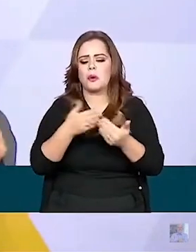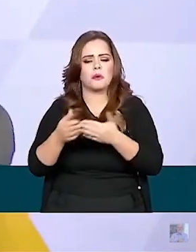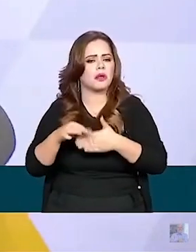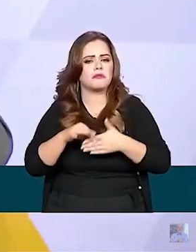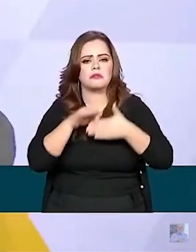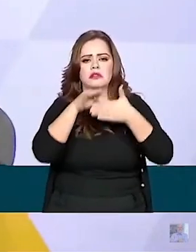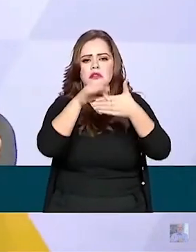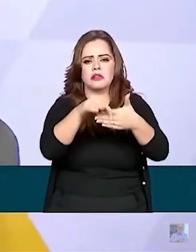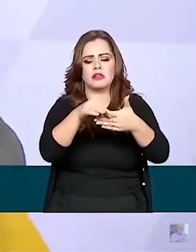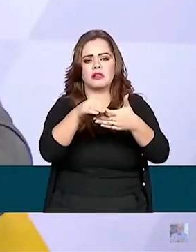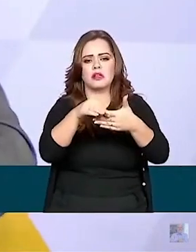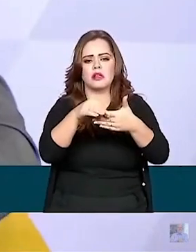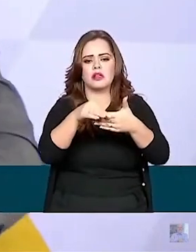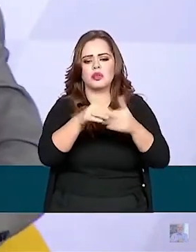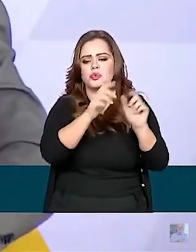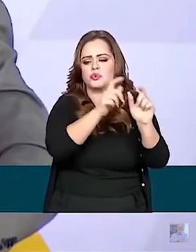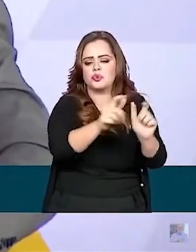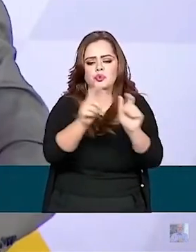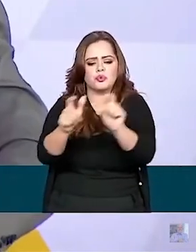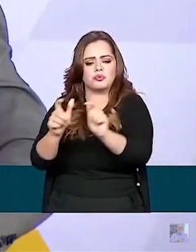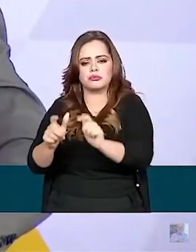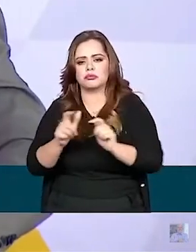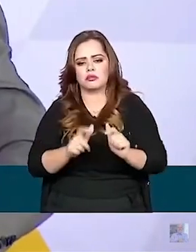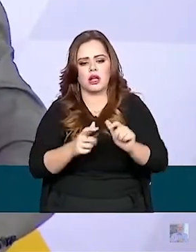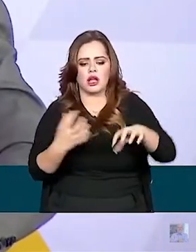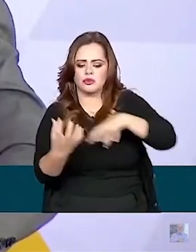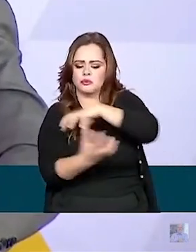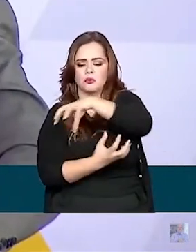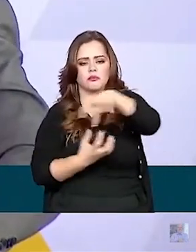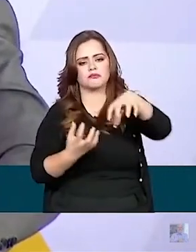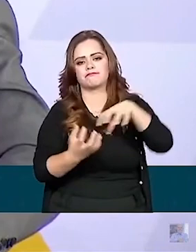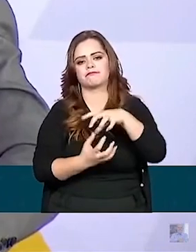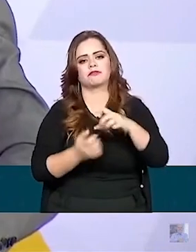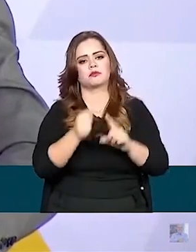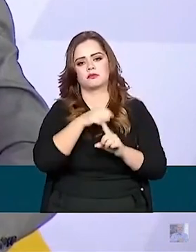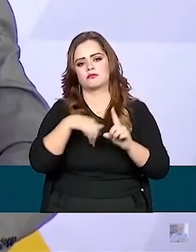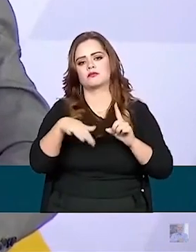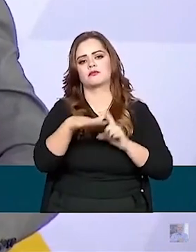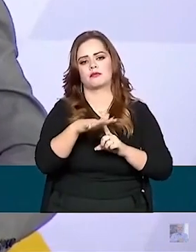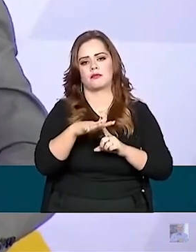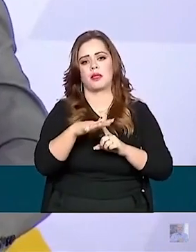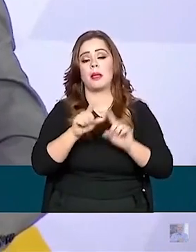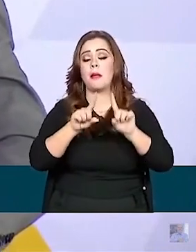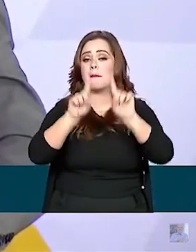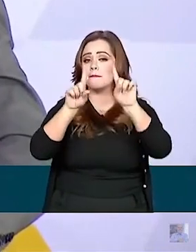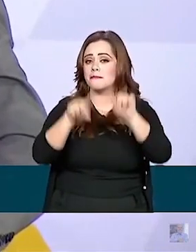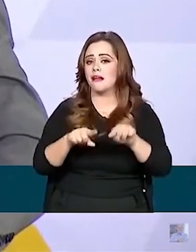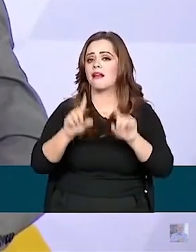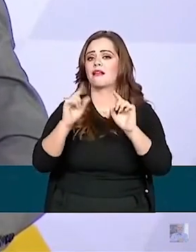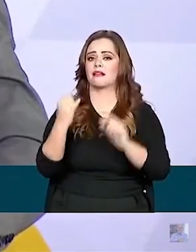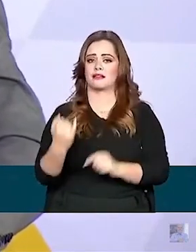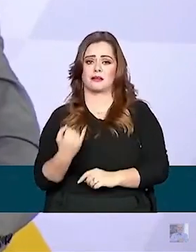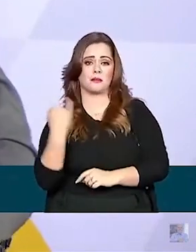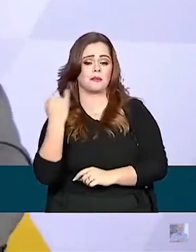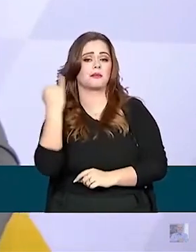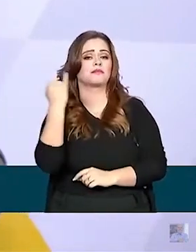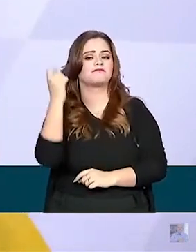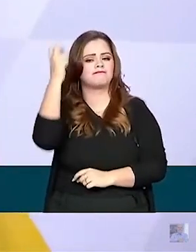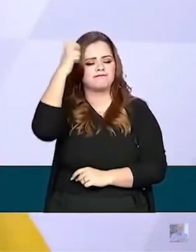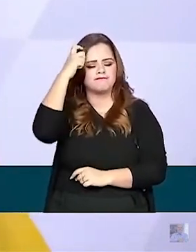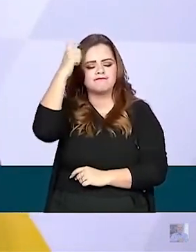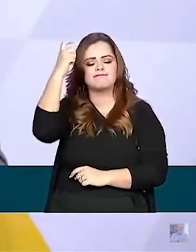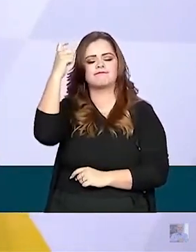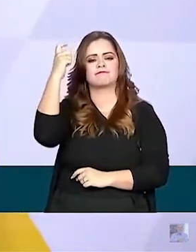de qualquer entidade do movimento popular. Mas é importante que a gente tenha